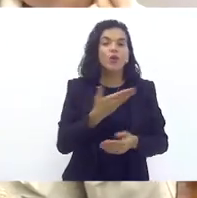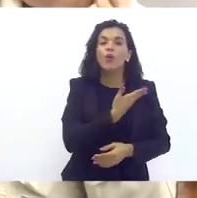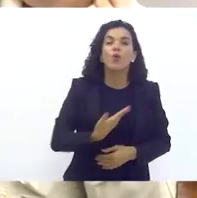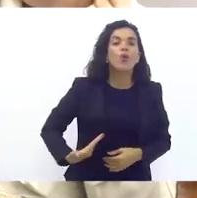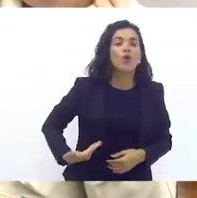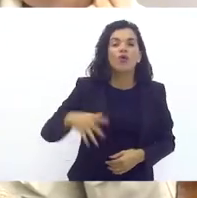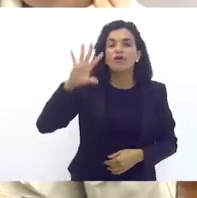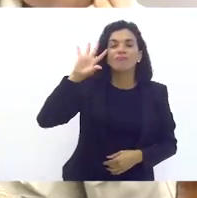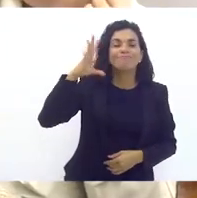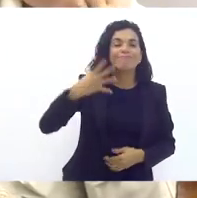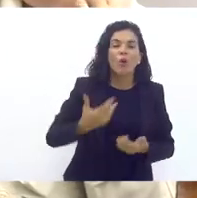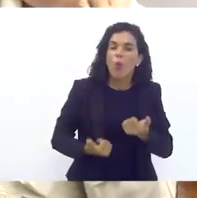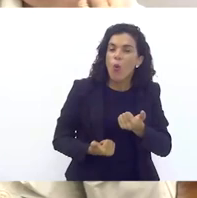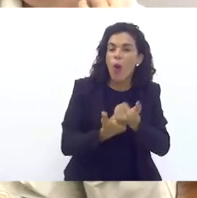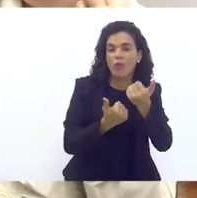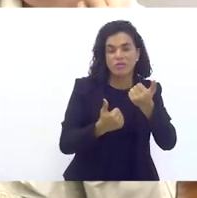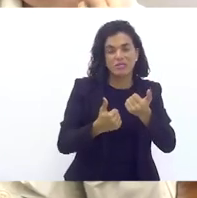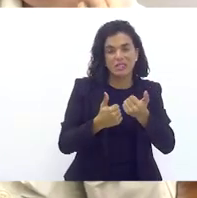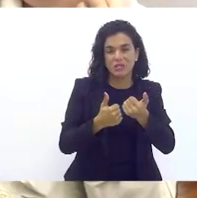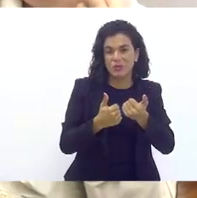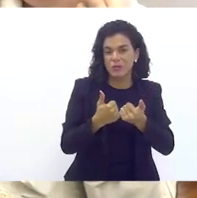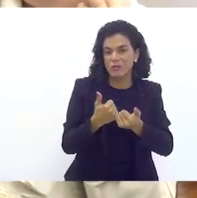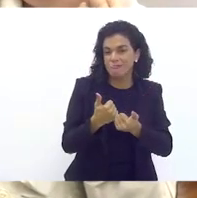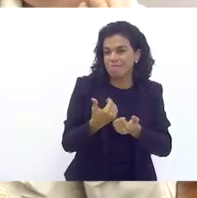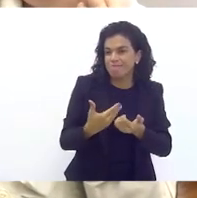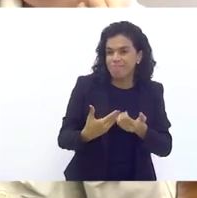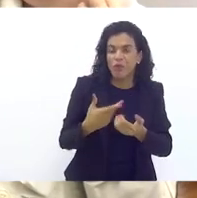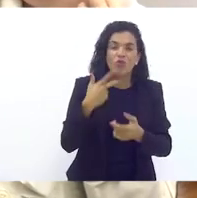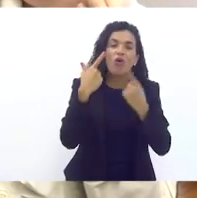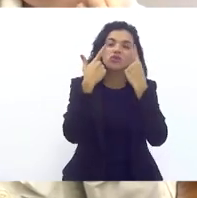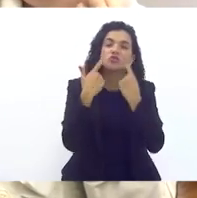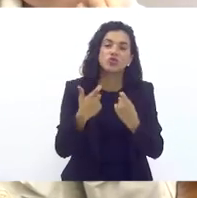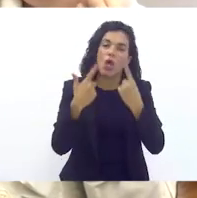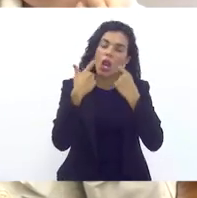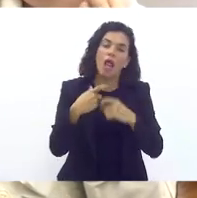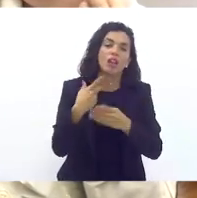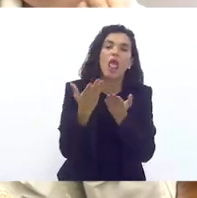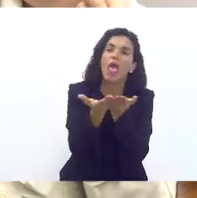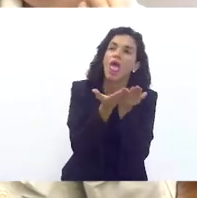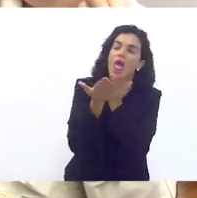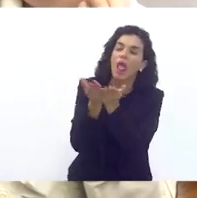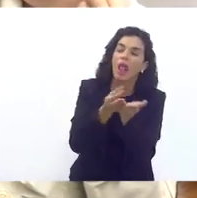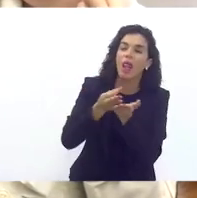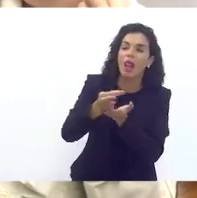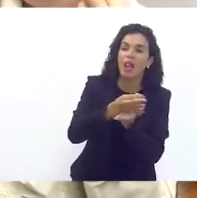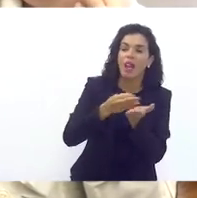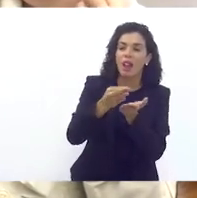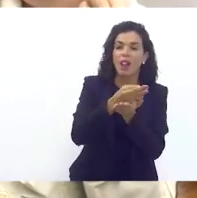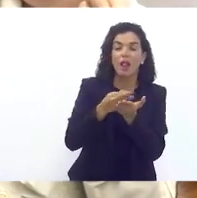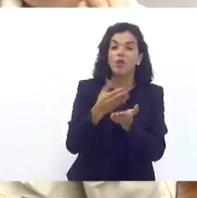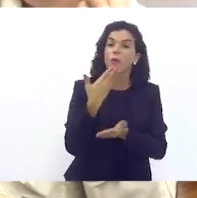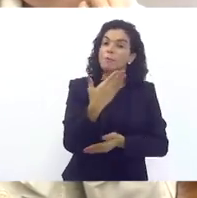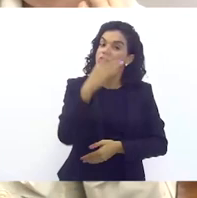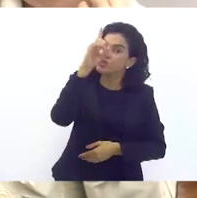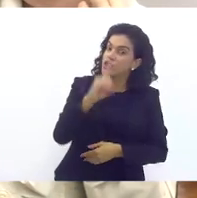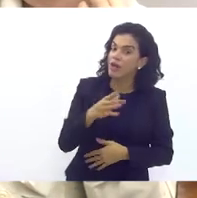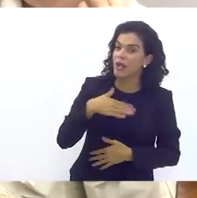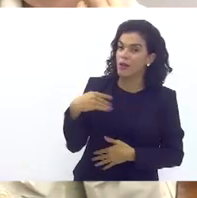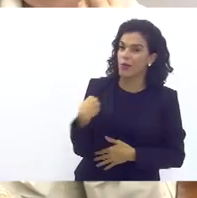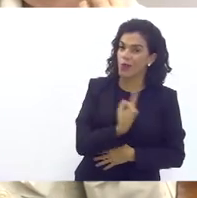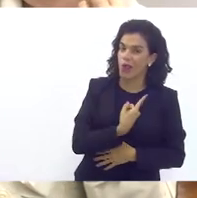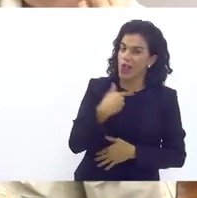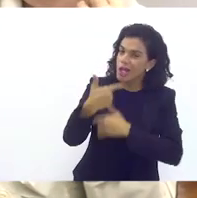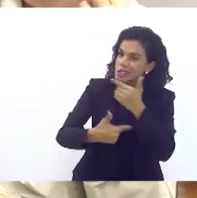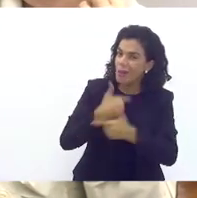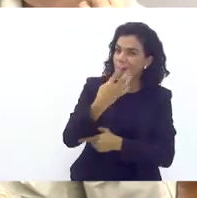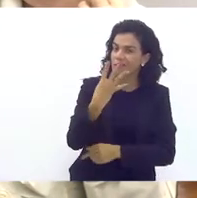deu um auxílio para esses auxiliares de enfermagem. Não estou chorando e nem mendigando. Estou pedindo o que é de direito. Nós trabalhamos